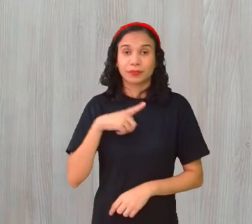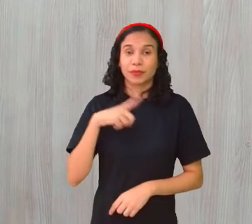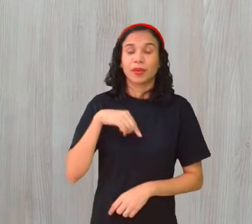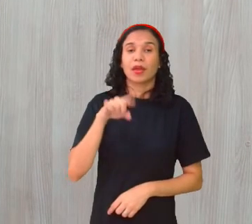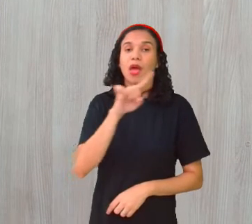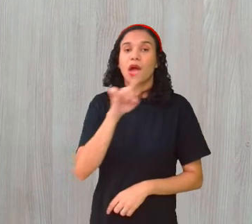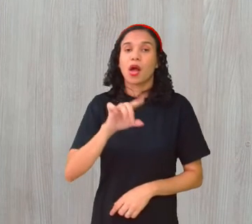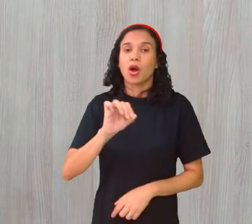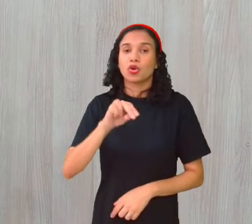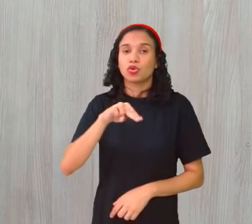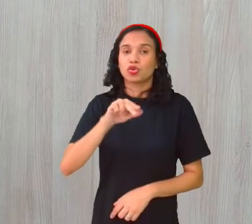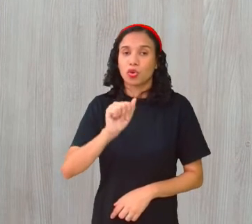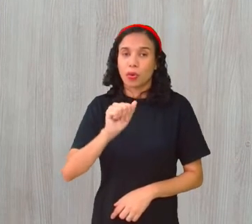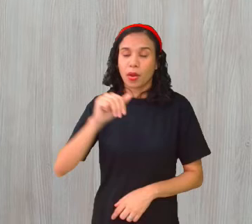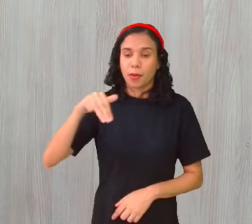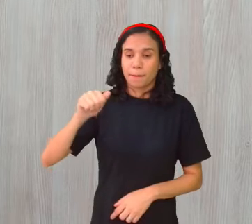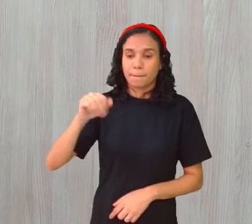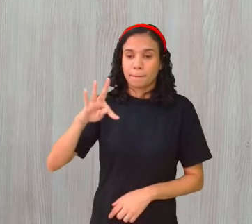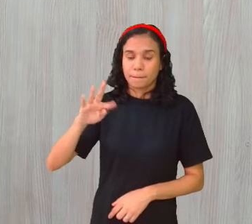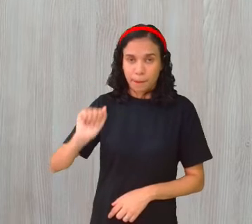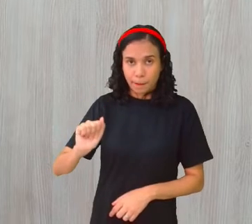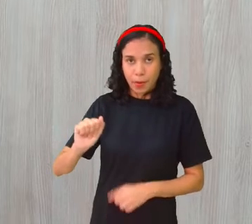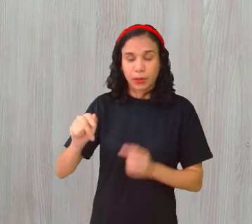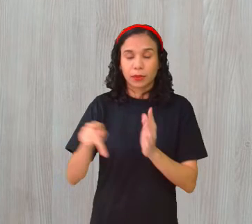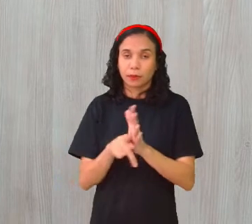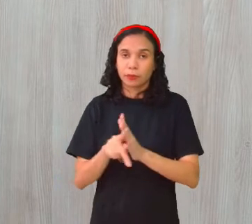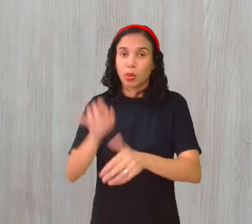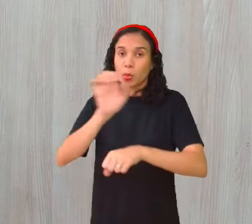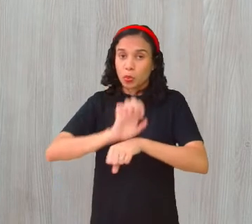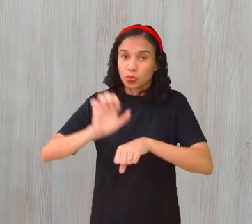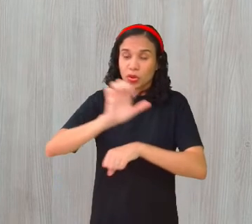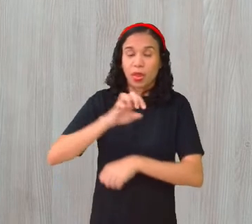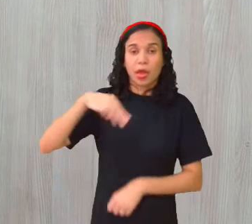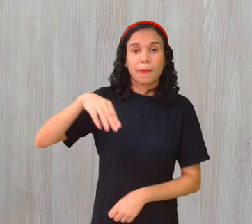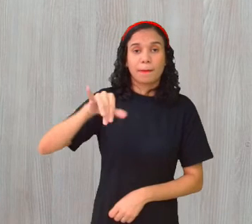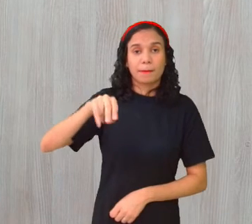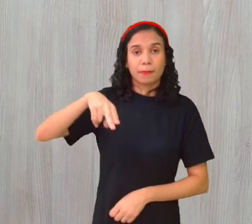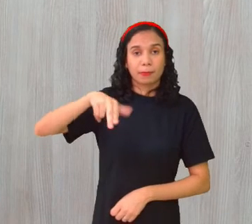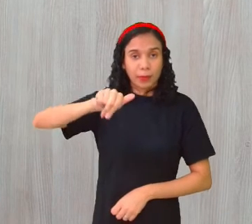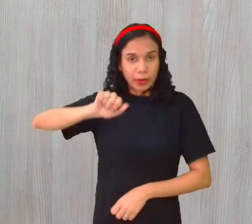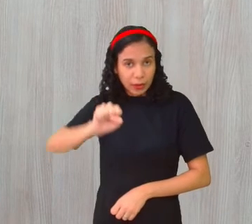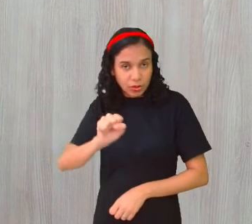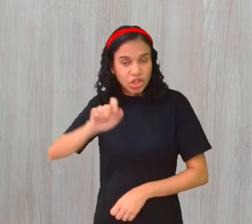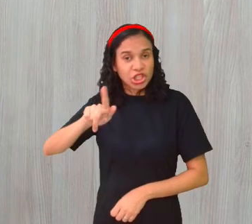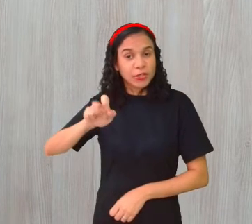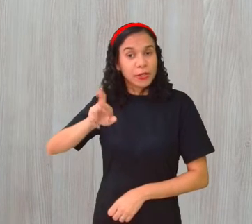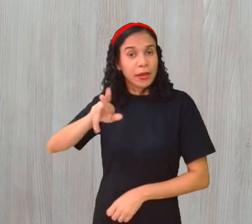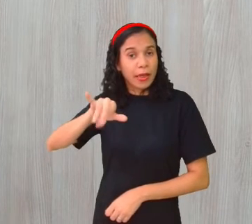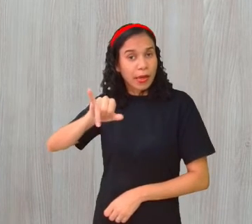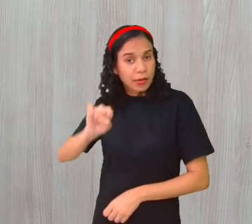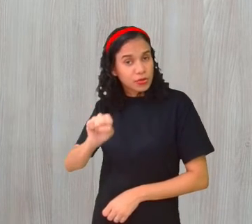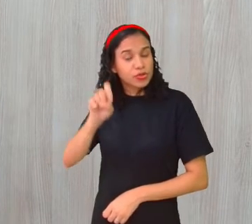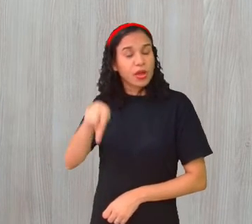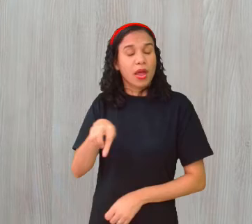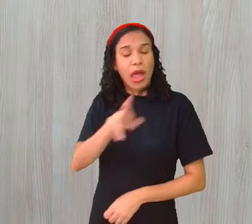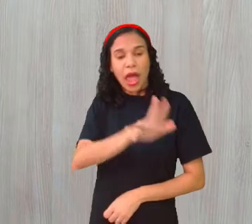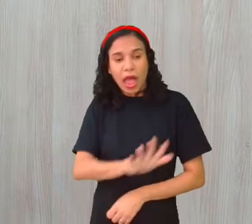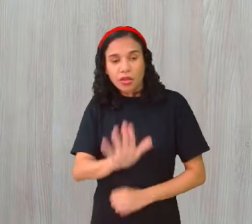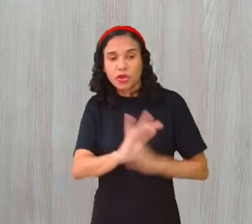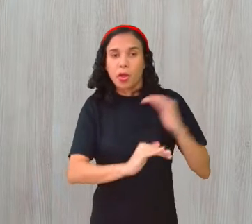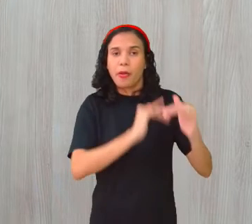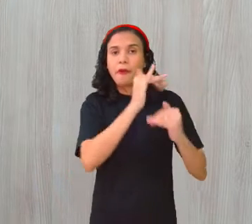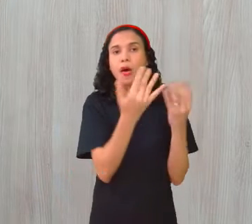Mata também do estado de Minas Gerais, né? Foram aí regiões que desenvolveram bastante a produção